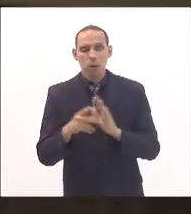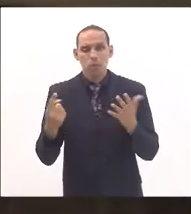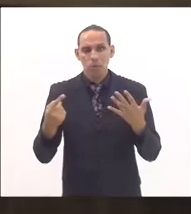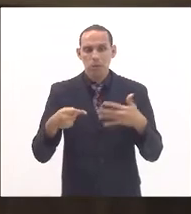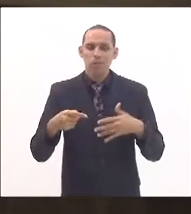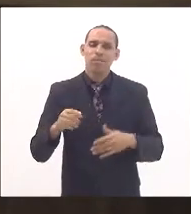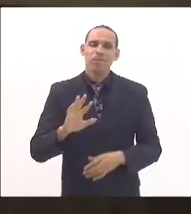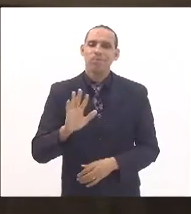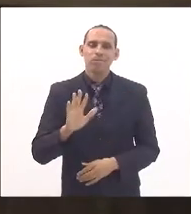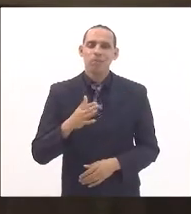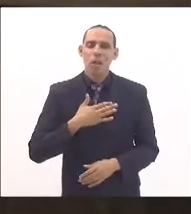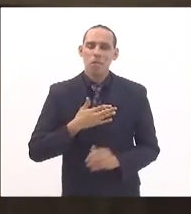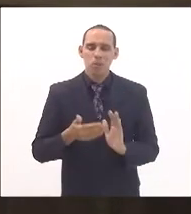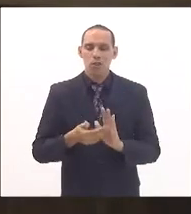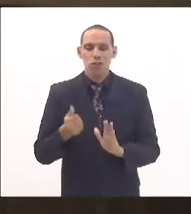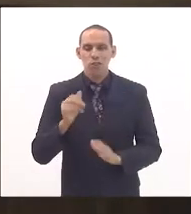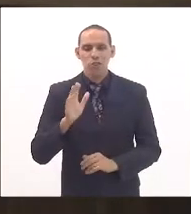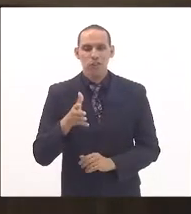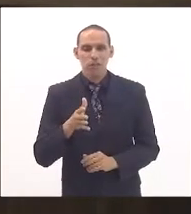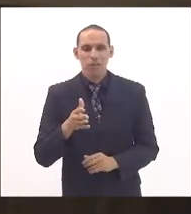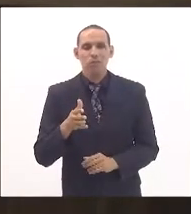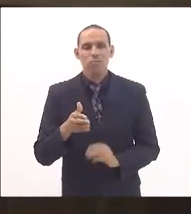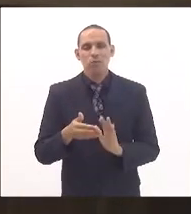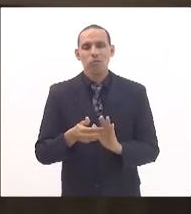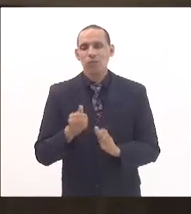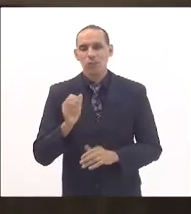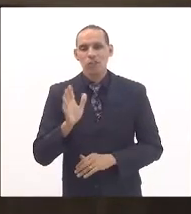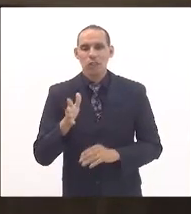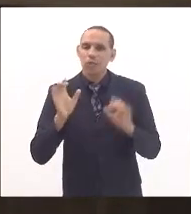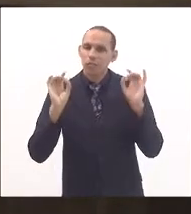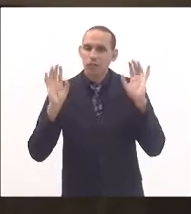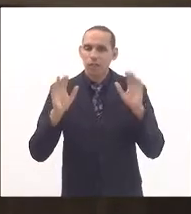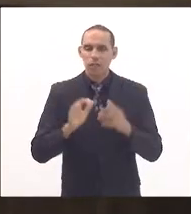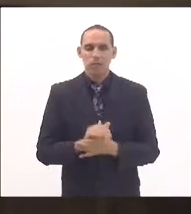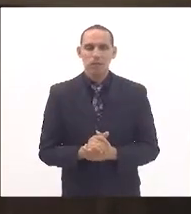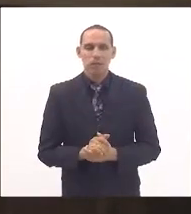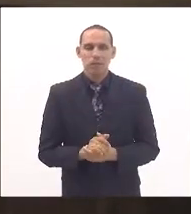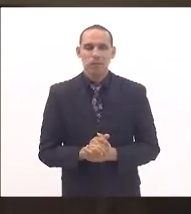meus não, já foram retirados. Era para dizer que eu retirava os destaques. Não.